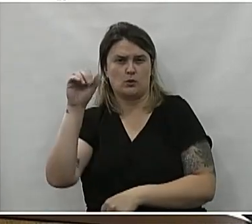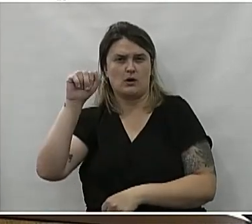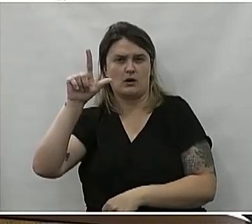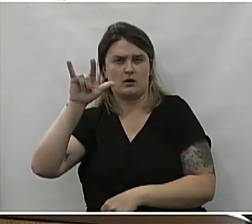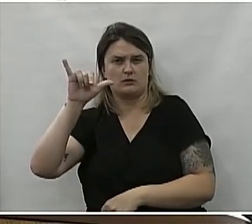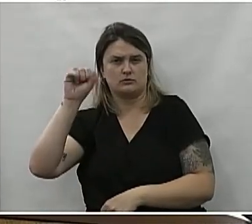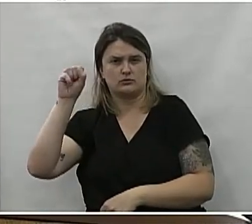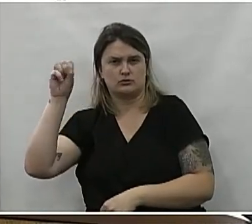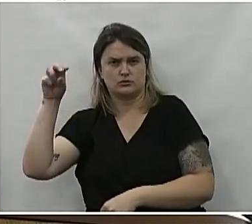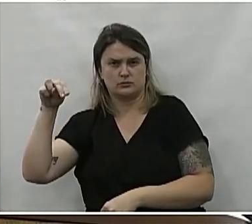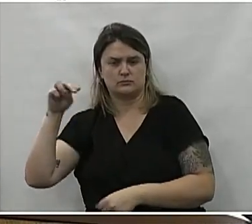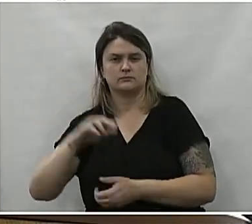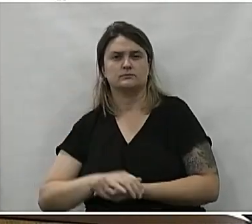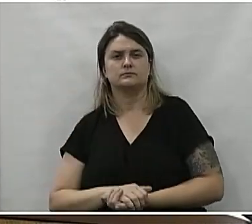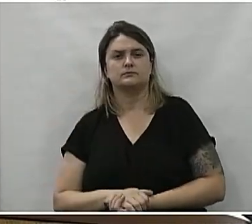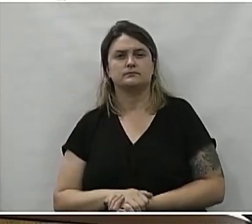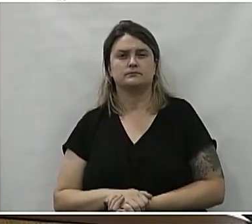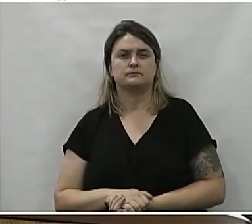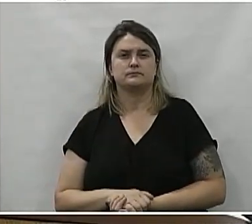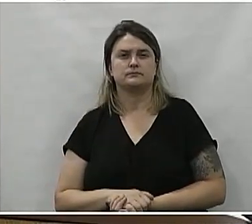O